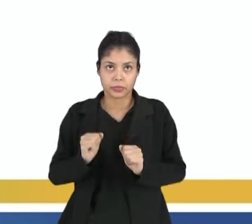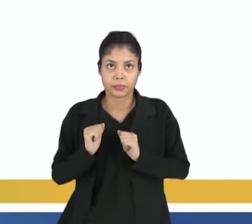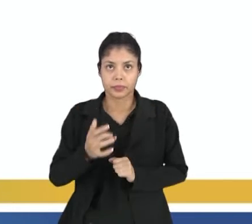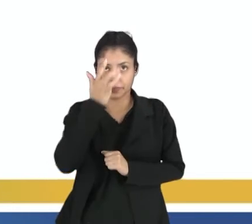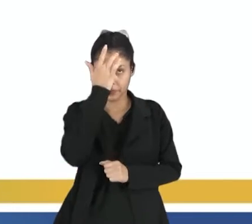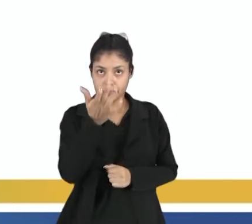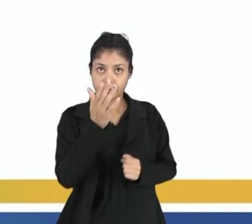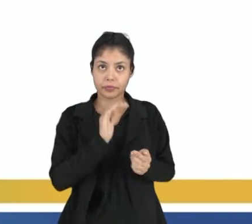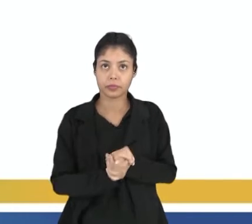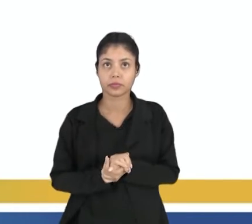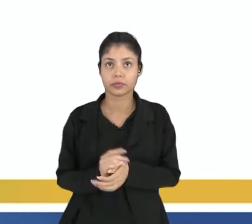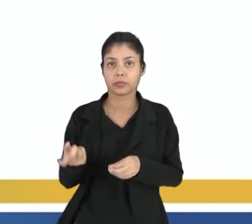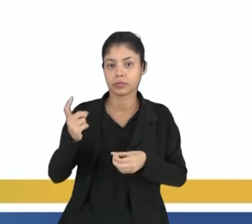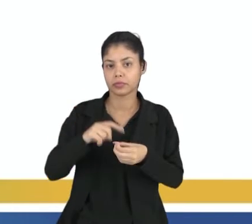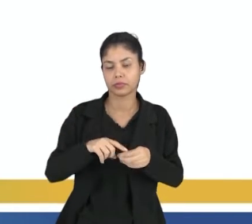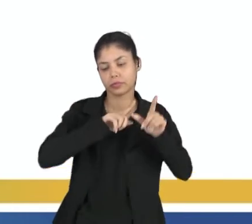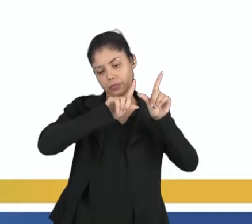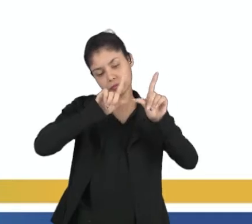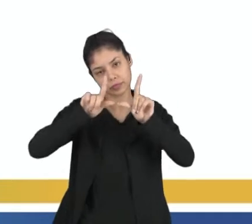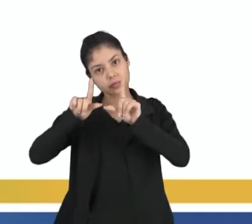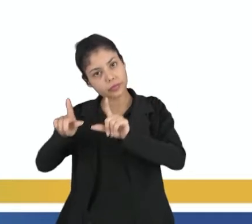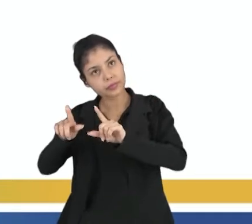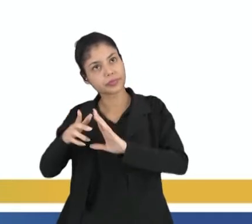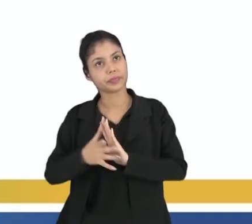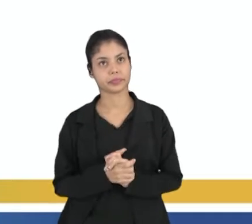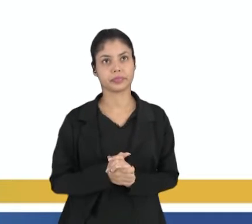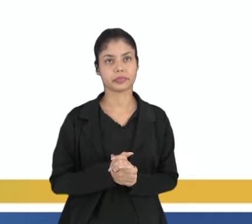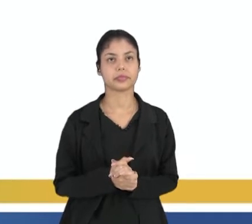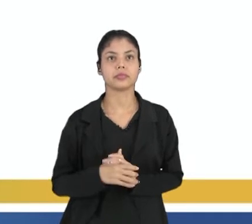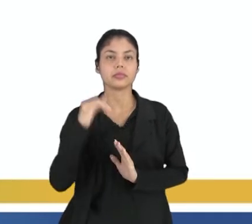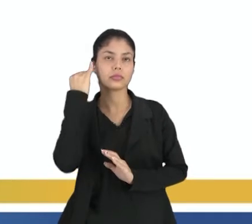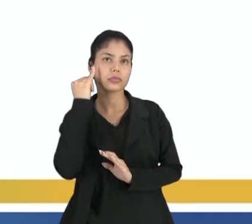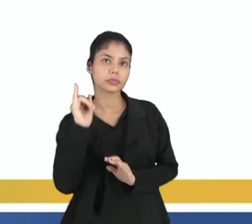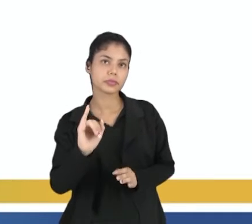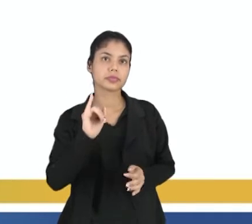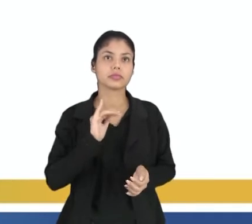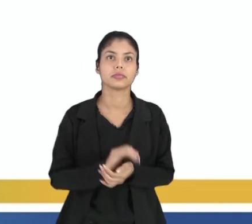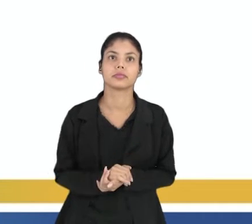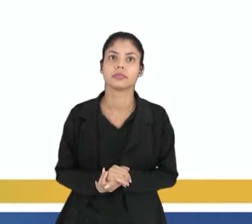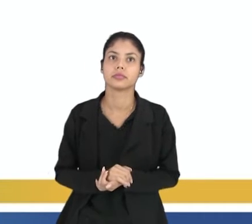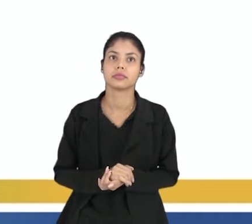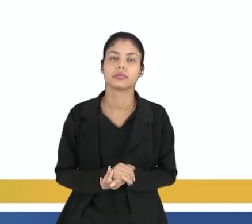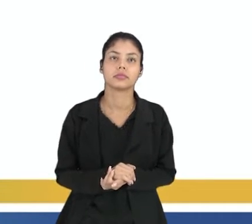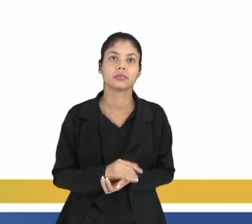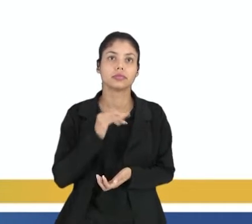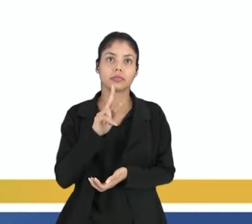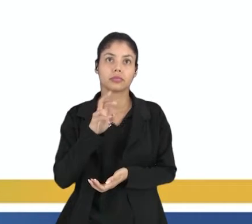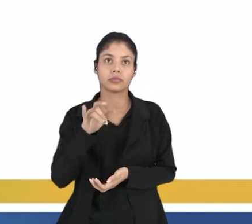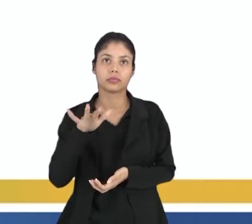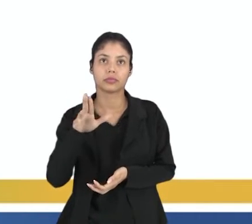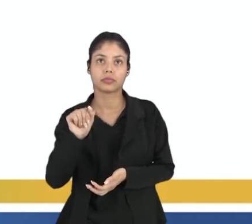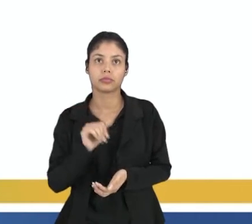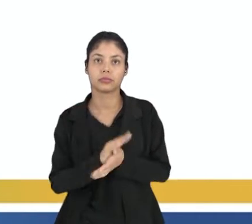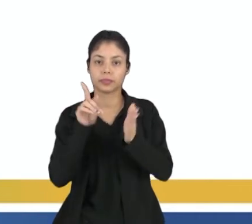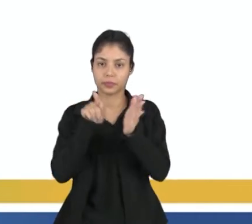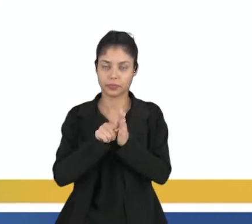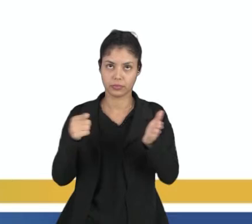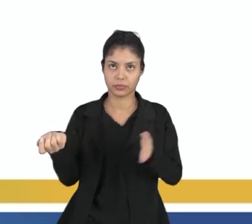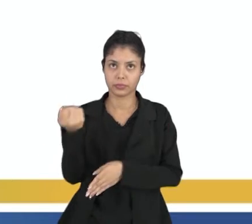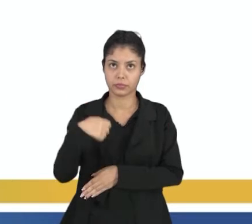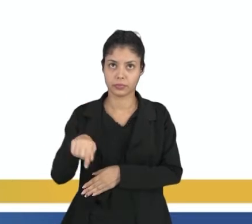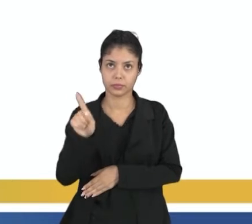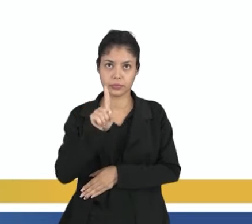que poderiam ser facilmente reportados por charges. Letra B, a ideia de infografia